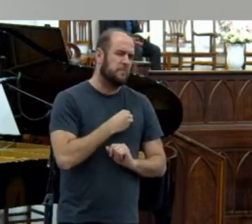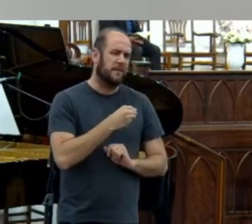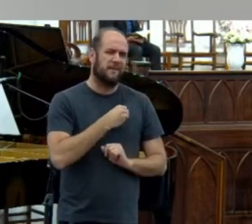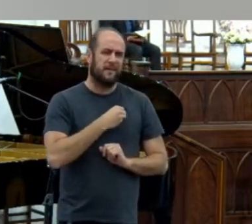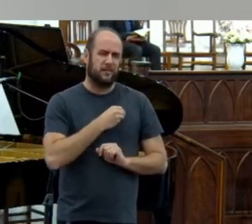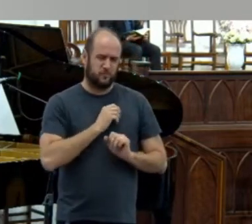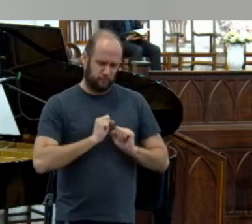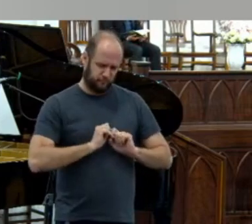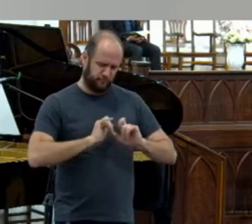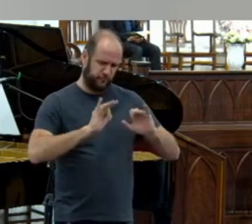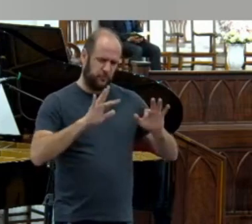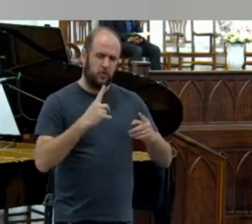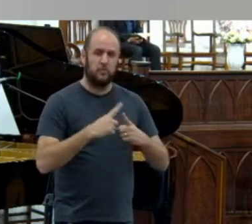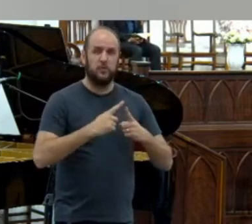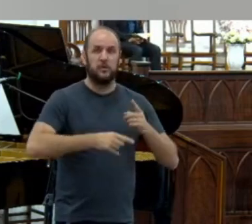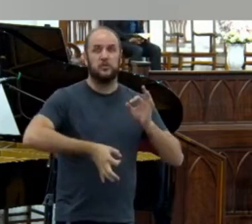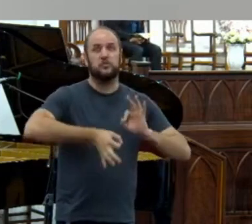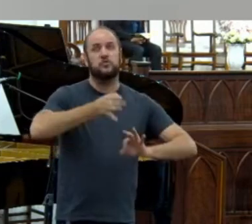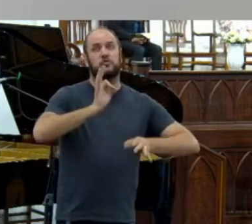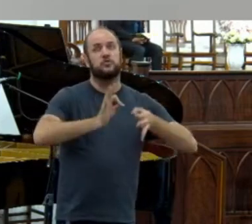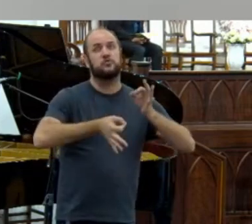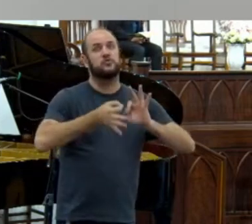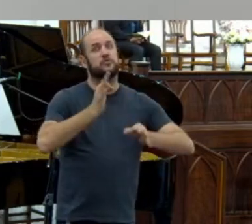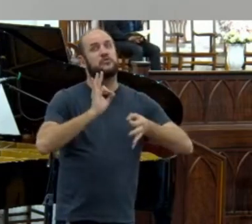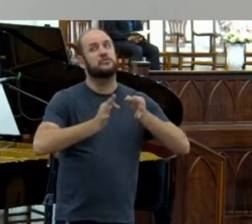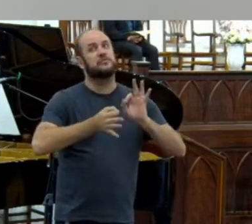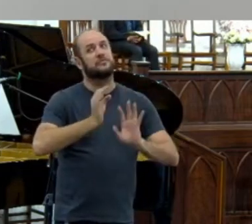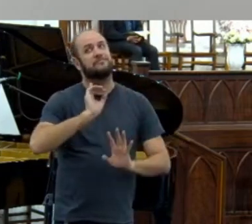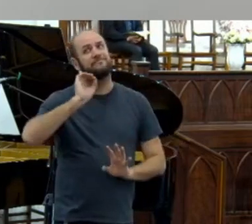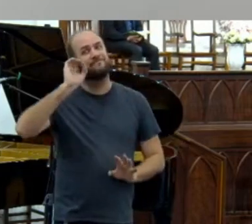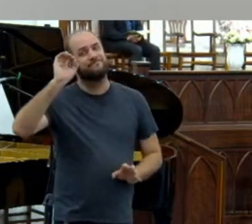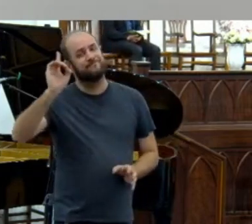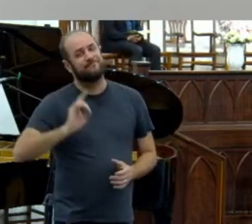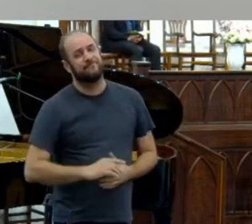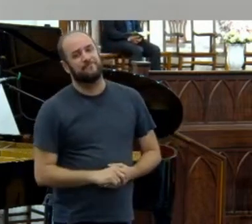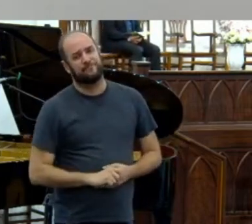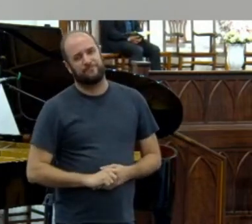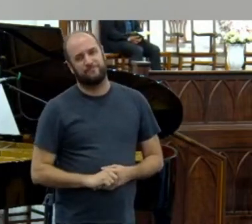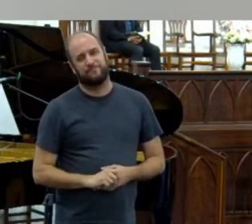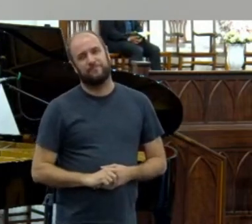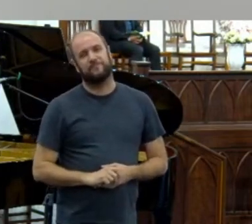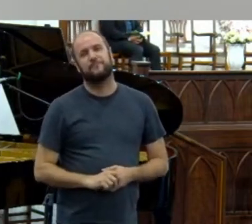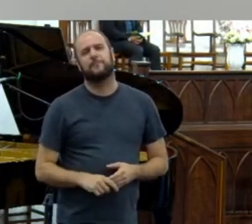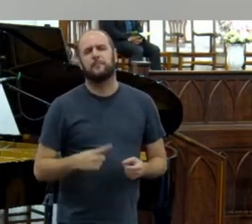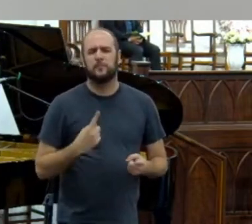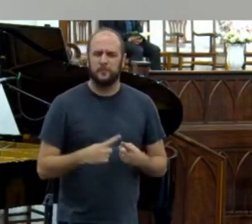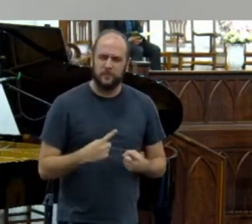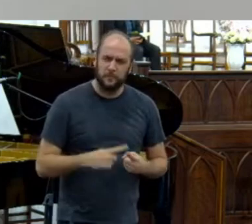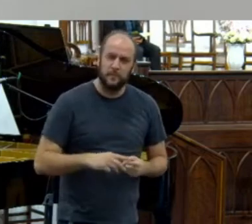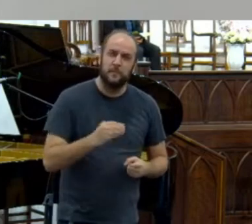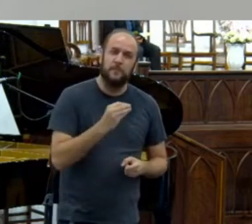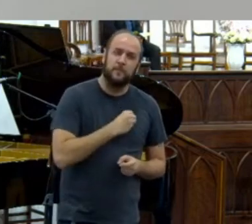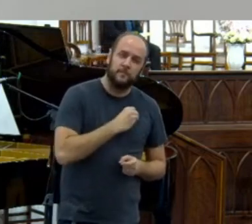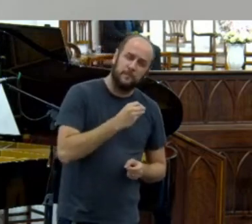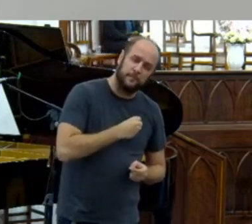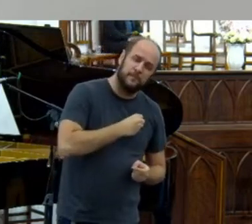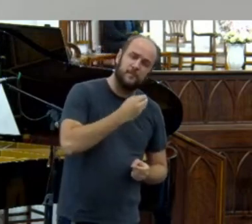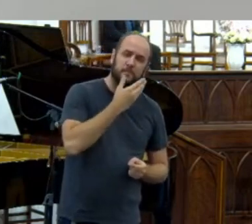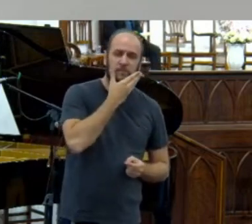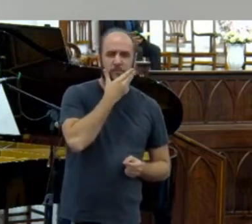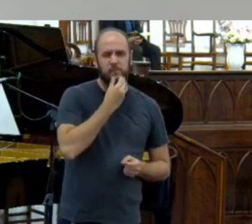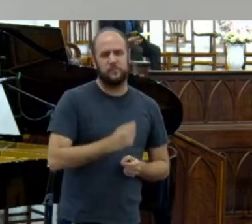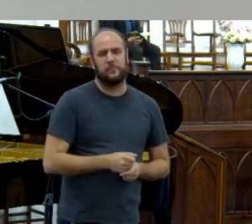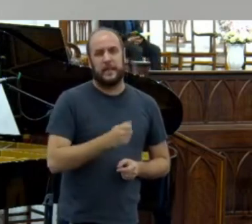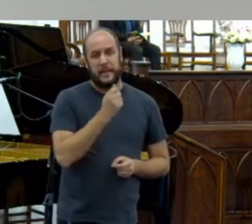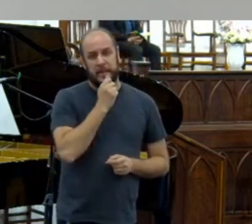por causa da justiça retributiva de Deus. em virtude do pecado dos homens, ainda